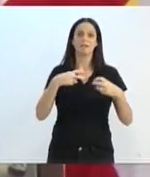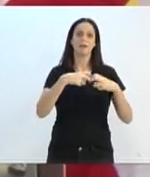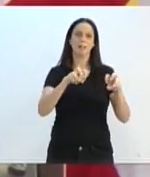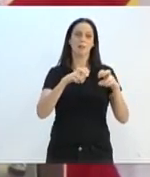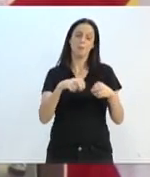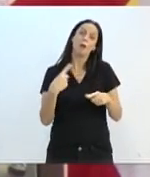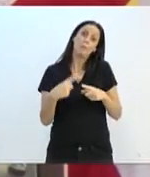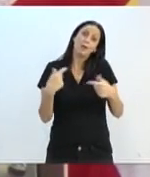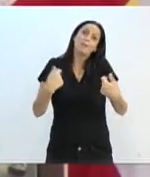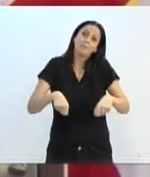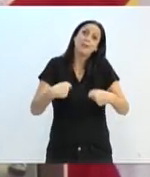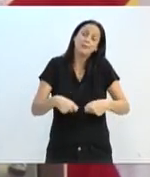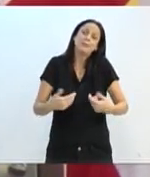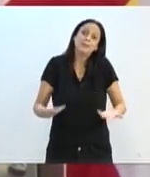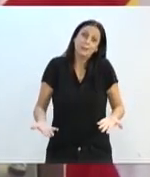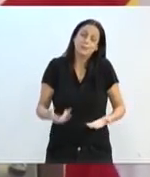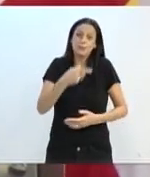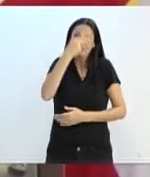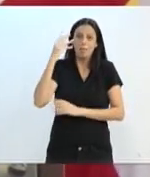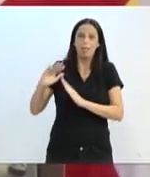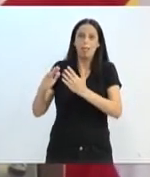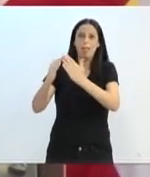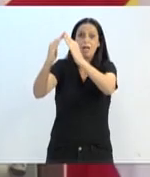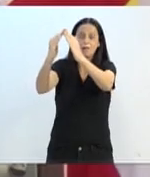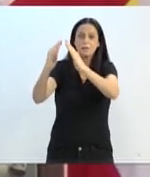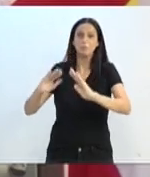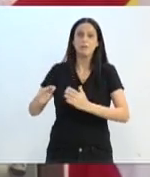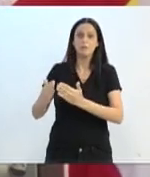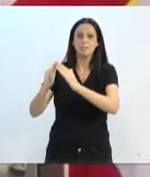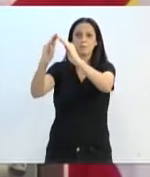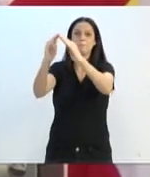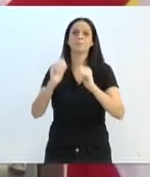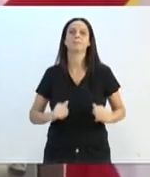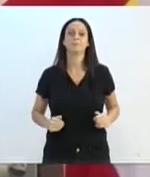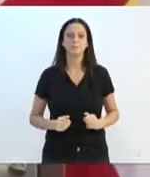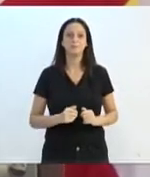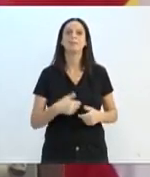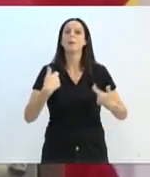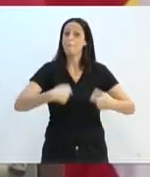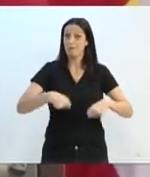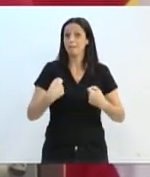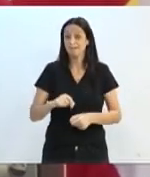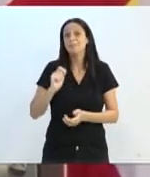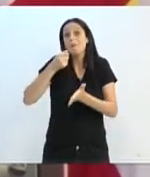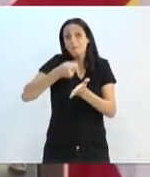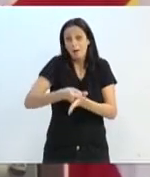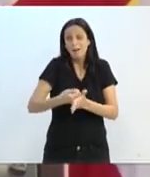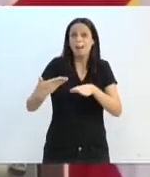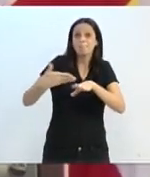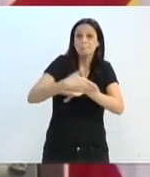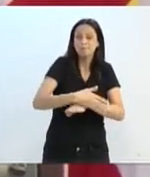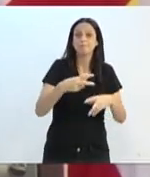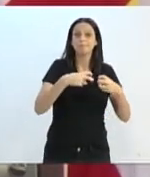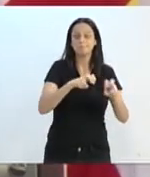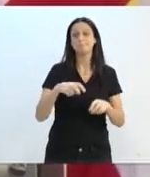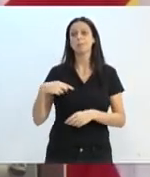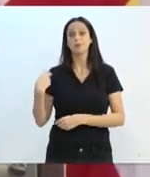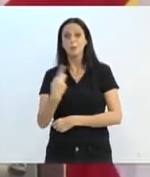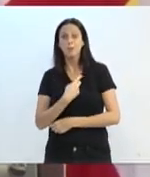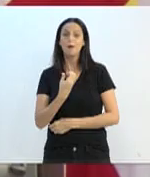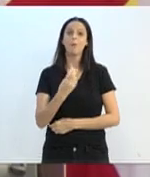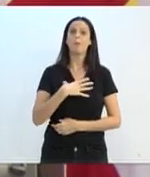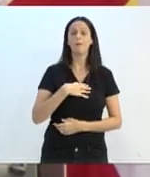mesmo, que é o pessoal lá das periferias, dos bairros lá mais retirados, que precisa, e pagamos a passagem, é nós, nossos filhos.